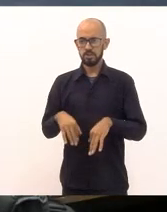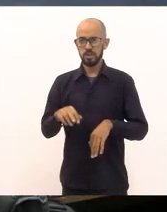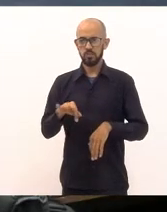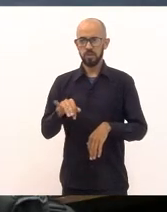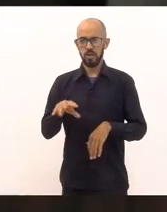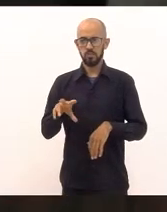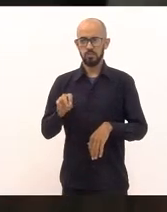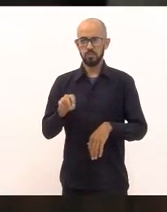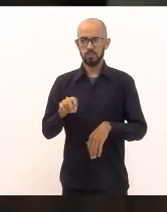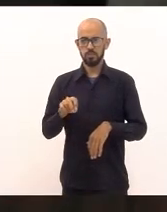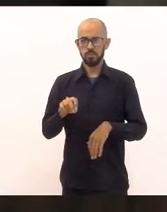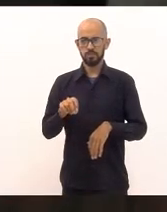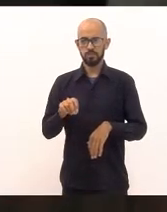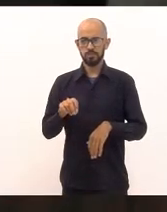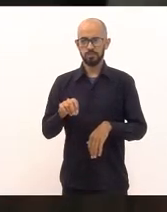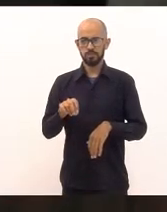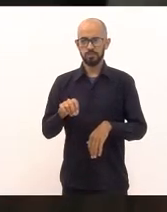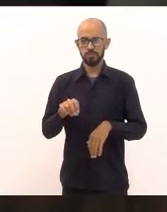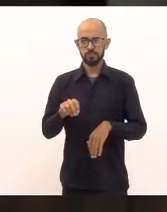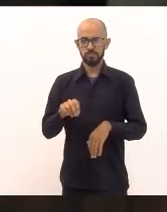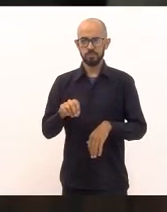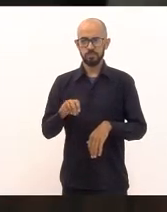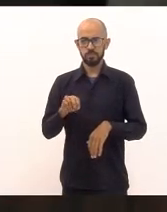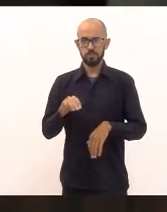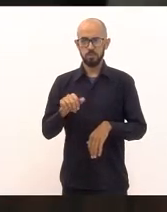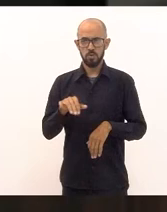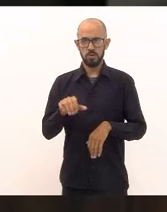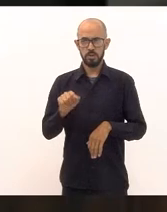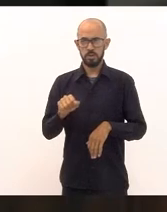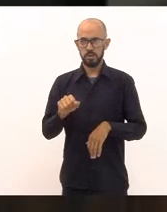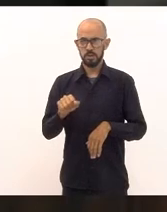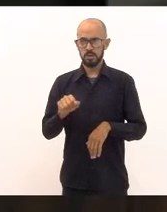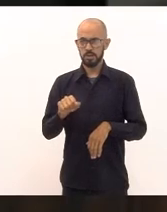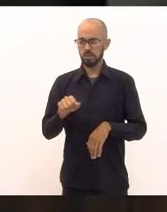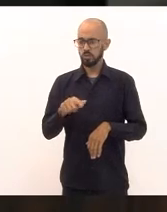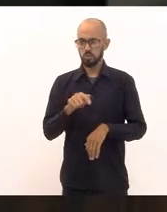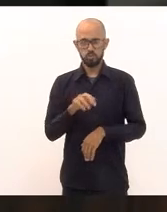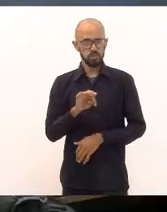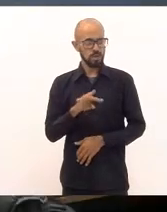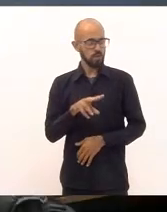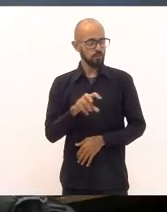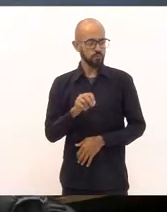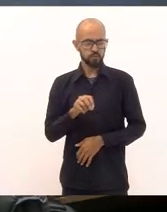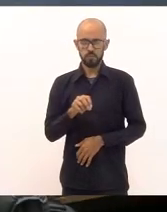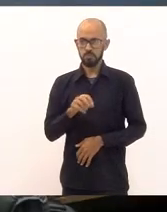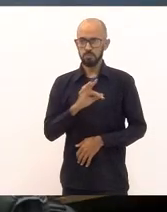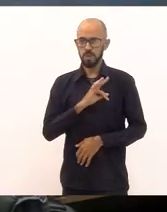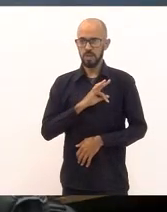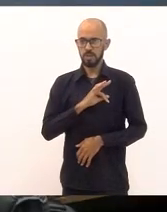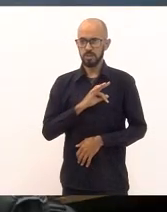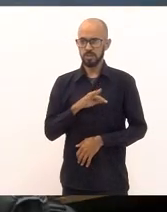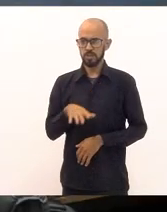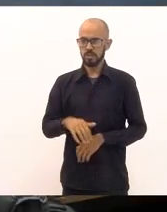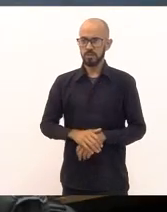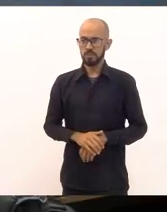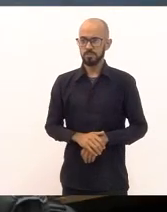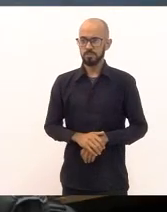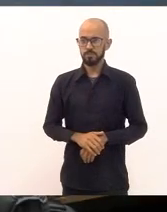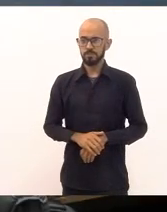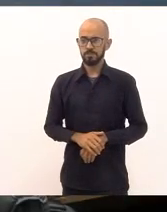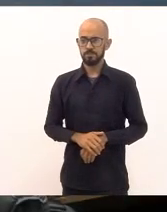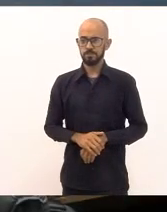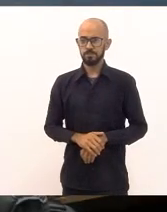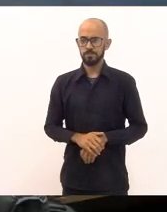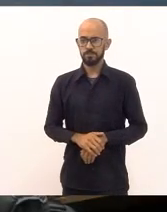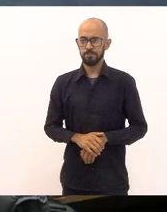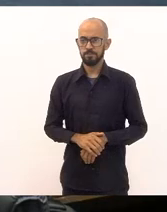Então, deputada Mônica, deputada Gustavo, deputado Luiz, deputada Marta. Eu bati